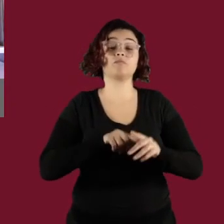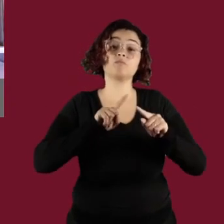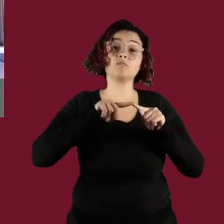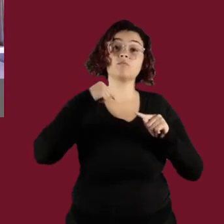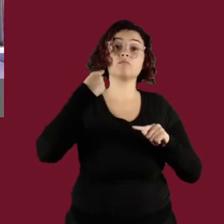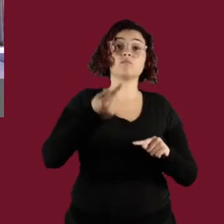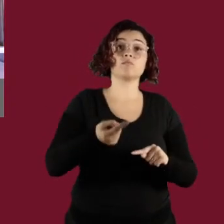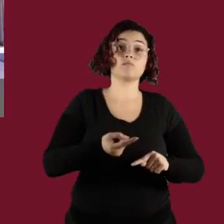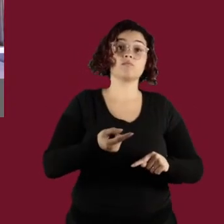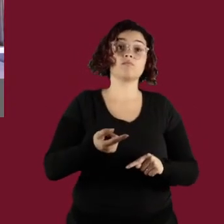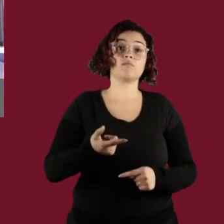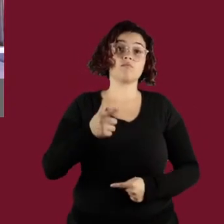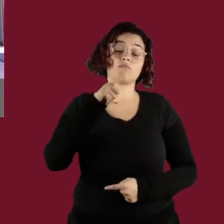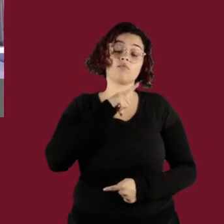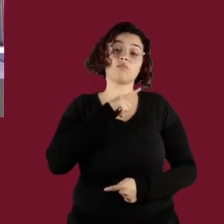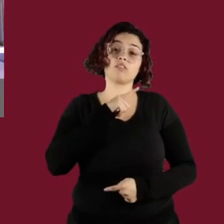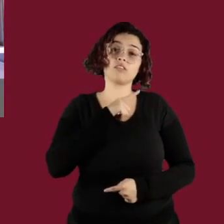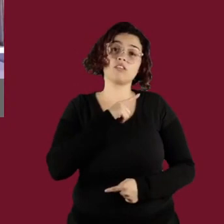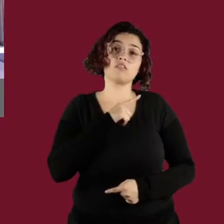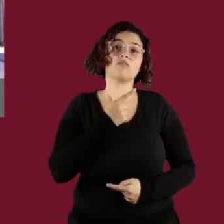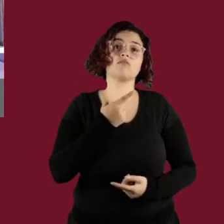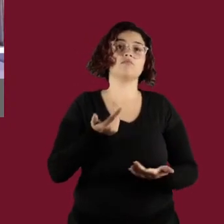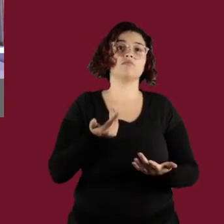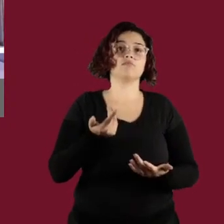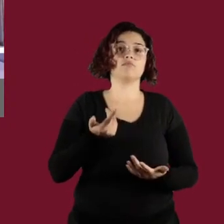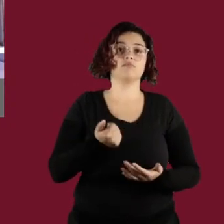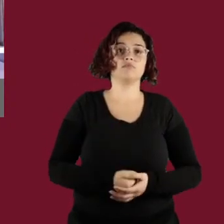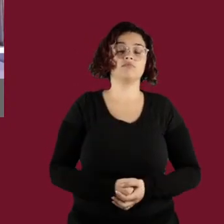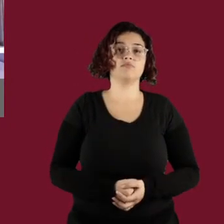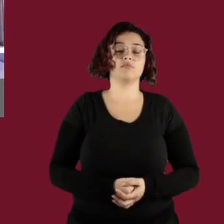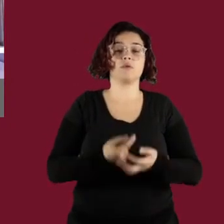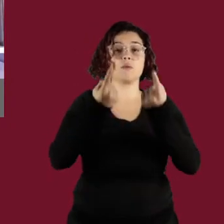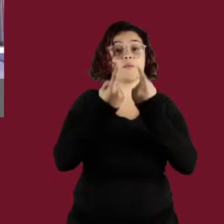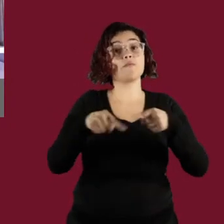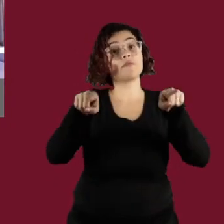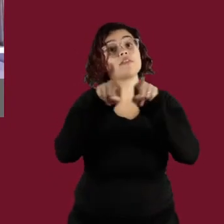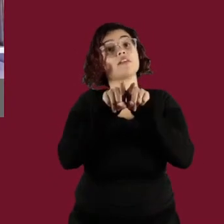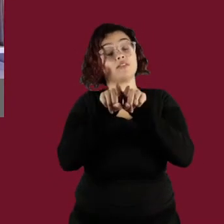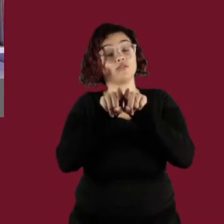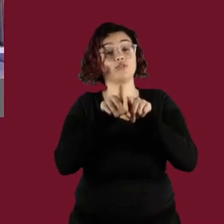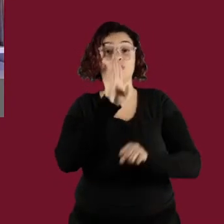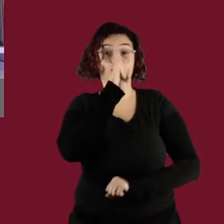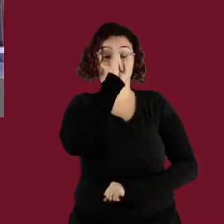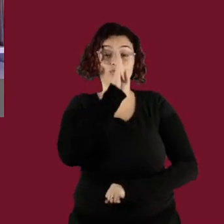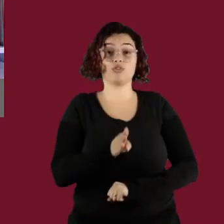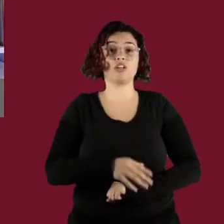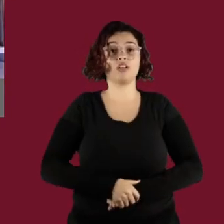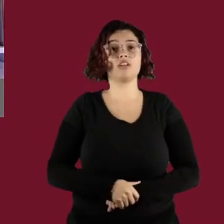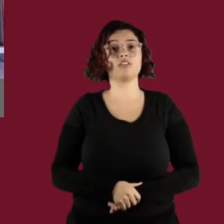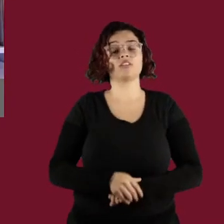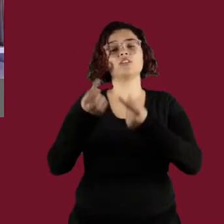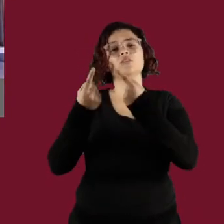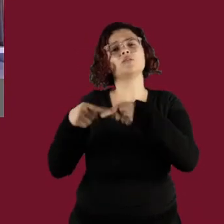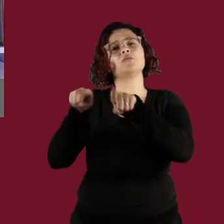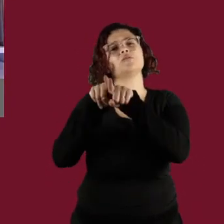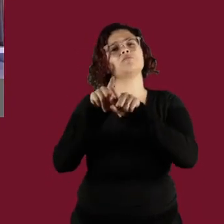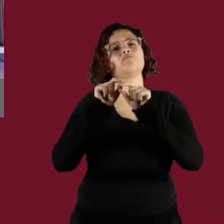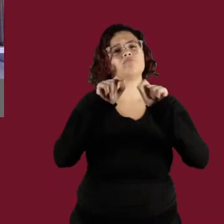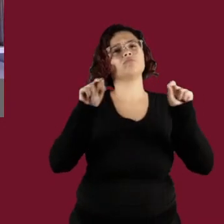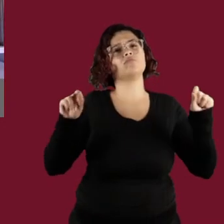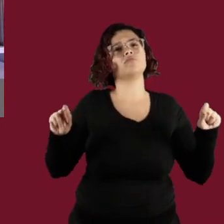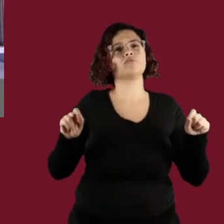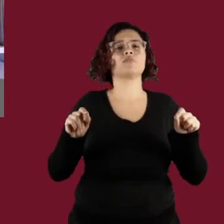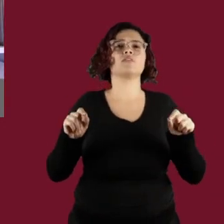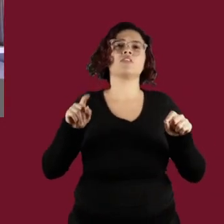outro extrato, que são os nossos parceiros diretos. E aqui estamos a falar de redes